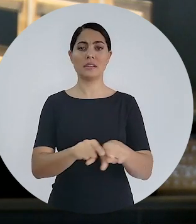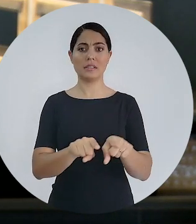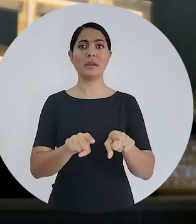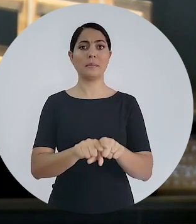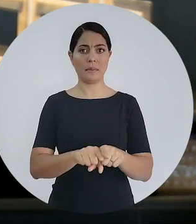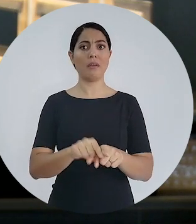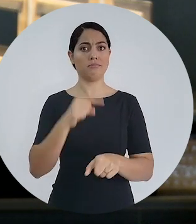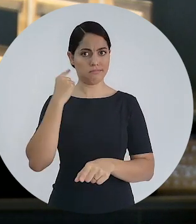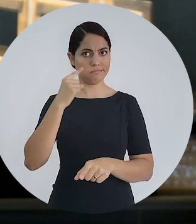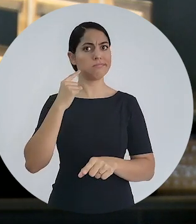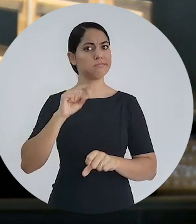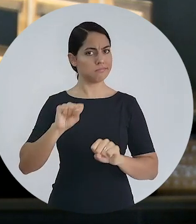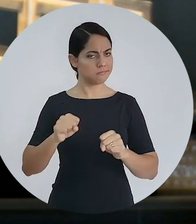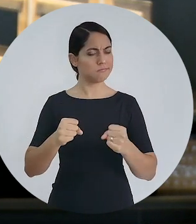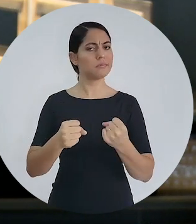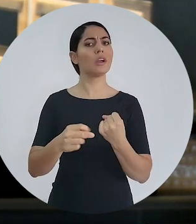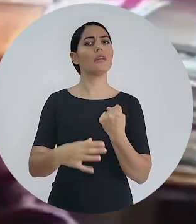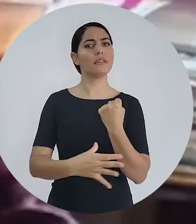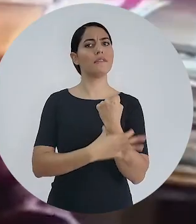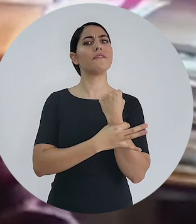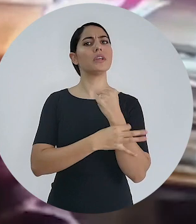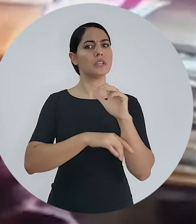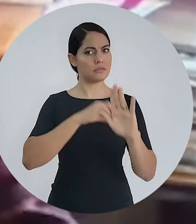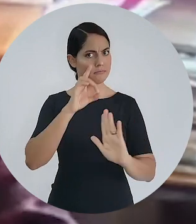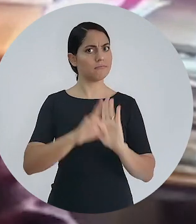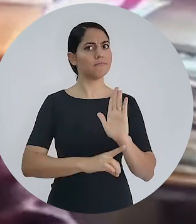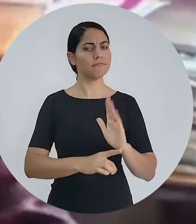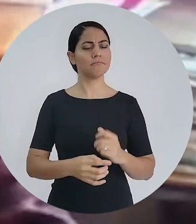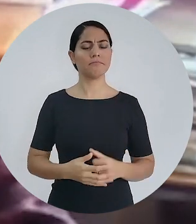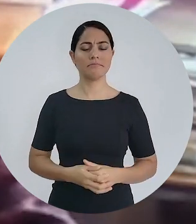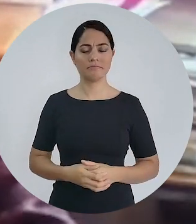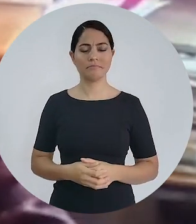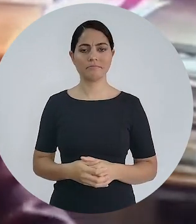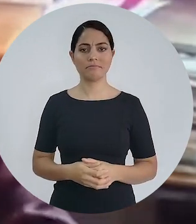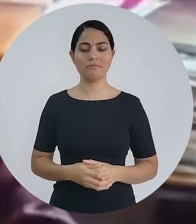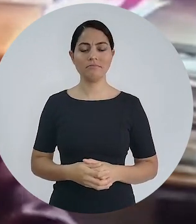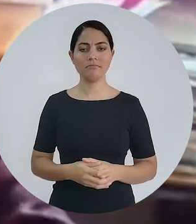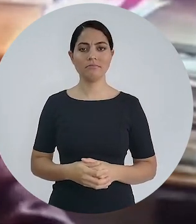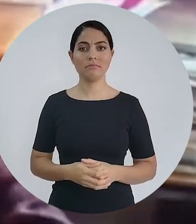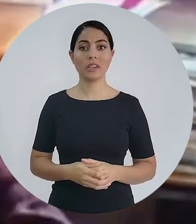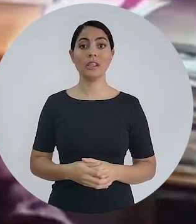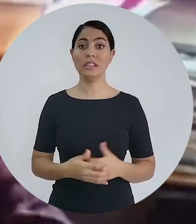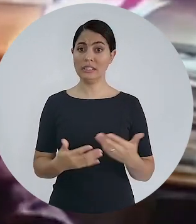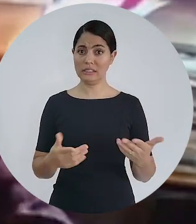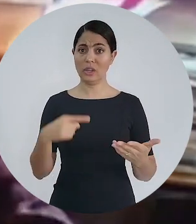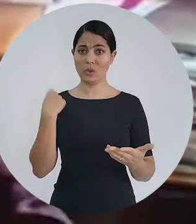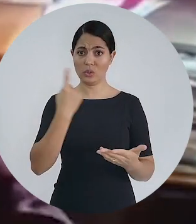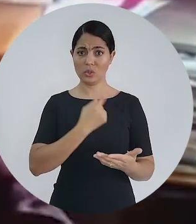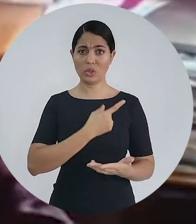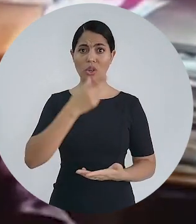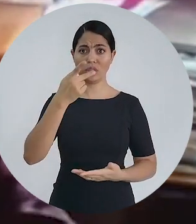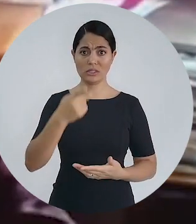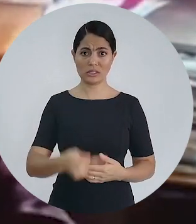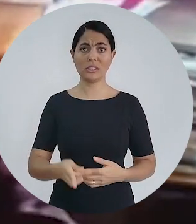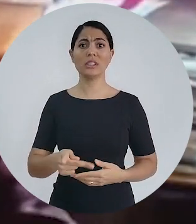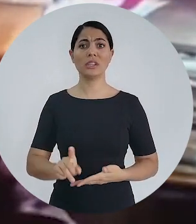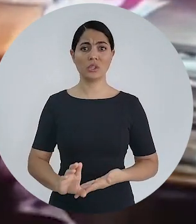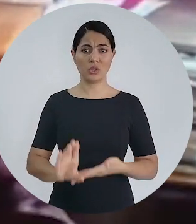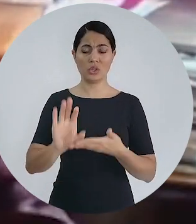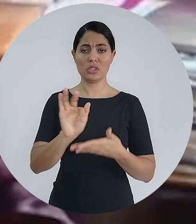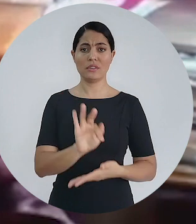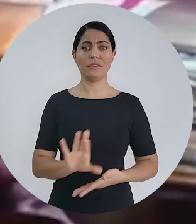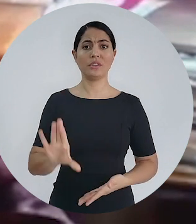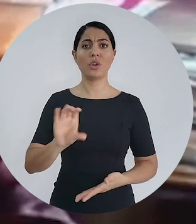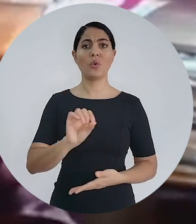às prerrogativas da advocacia. Entendem os proponentes que o Conselho Federal da OAB deve apresentar